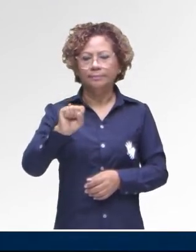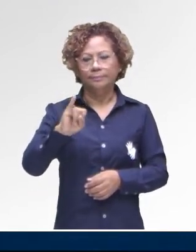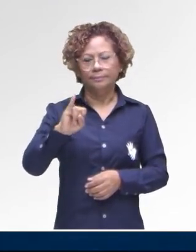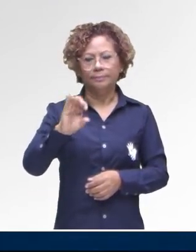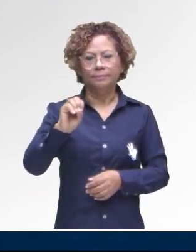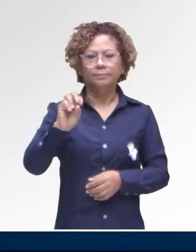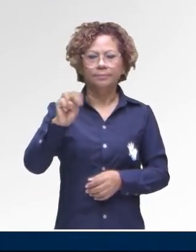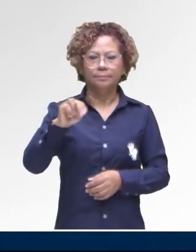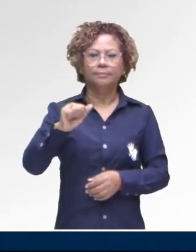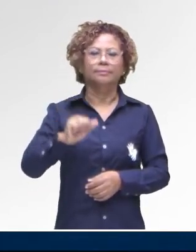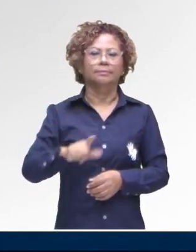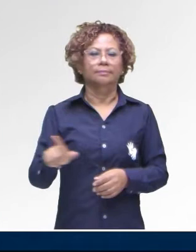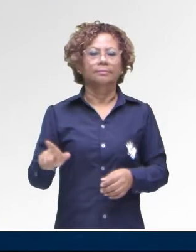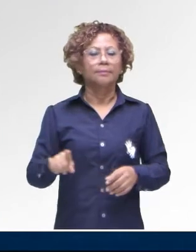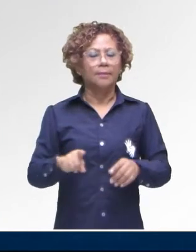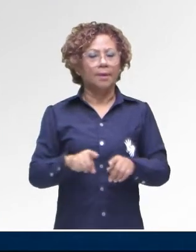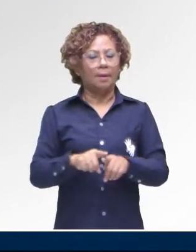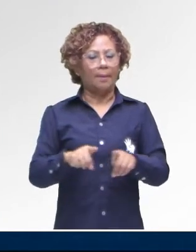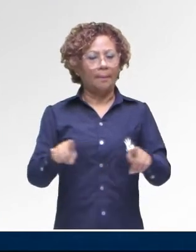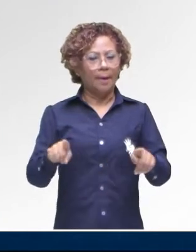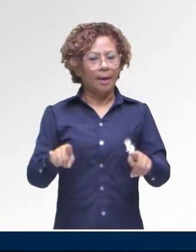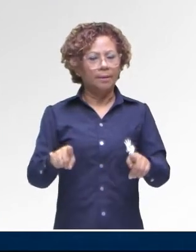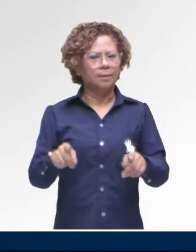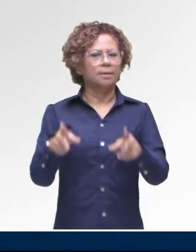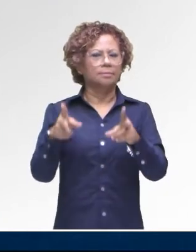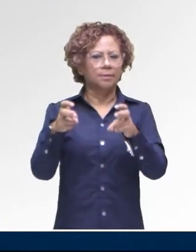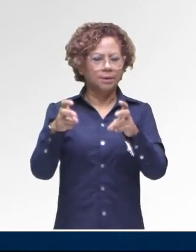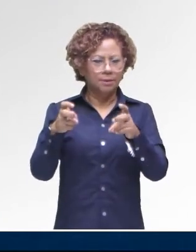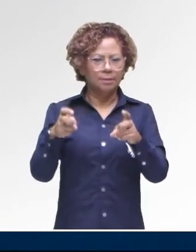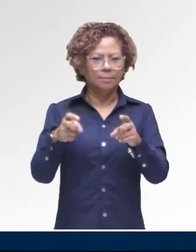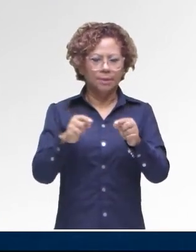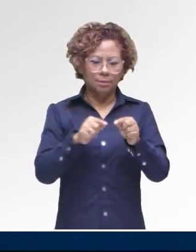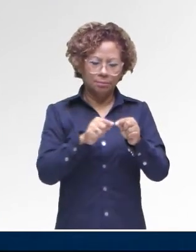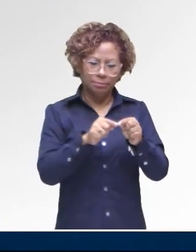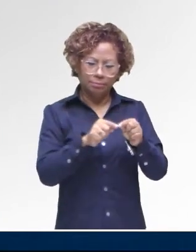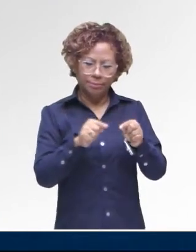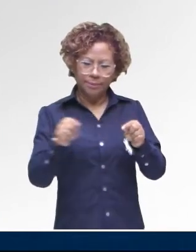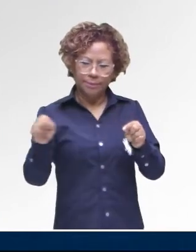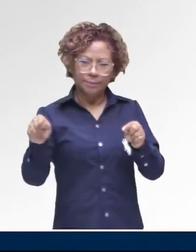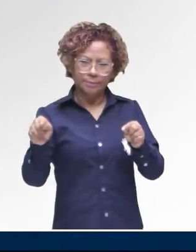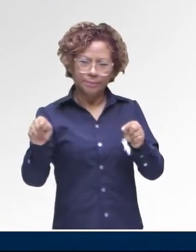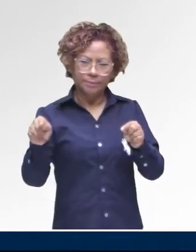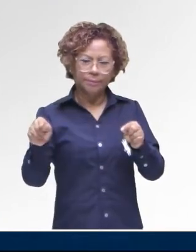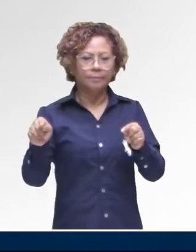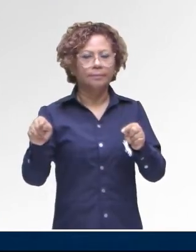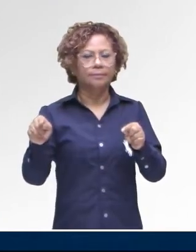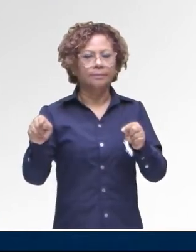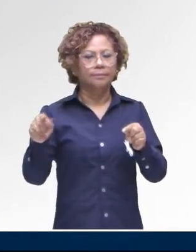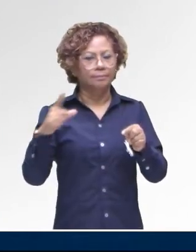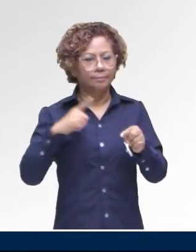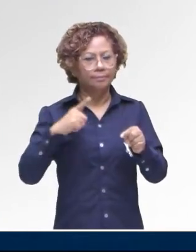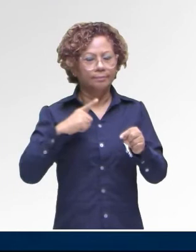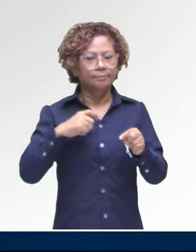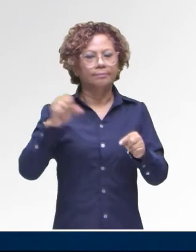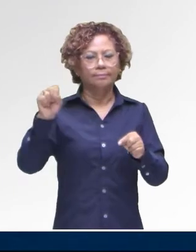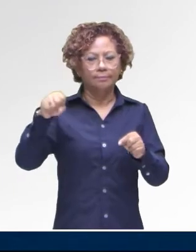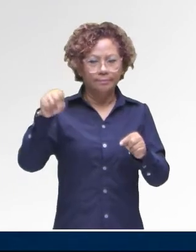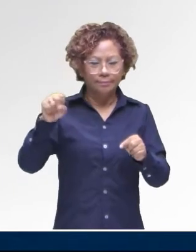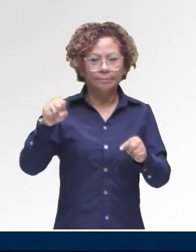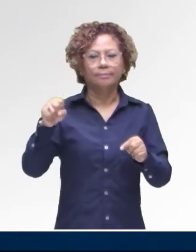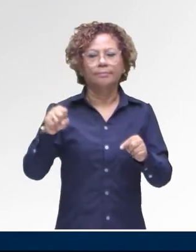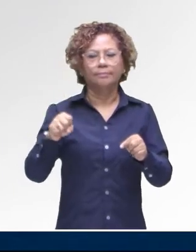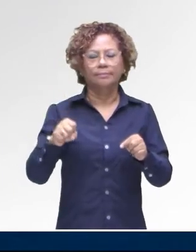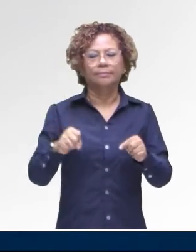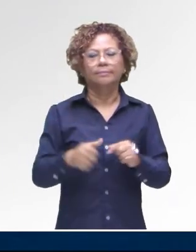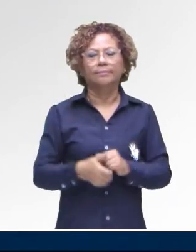Mas não, nós vimos que as retas não são adimensionais. Ela possui, sim, uma dimensão.